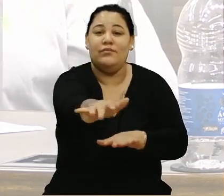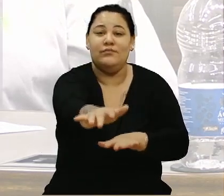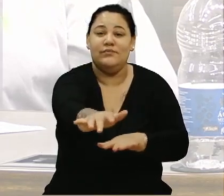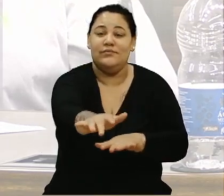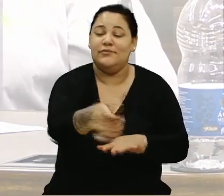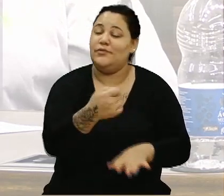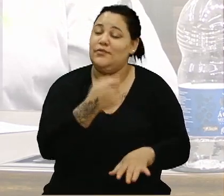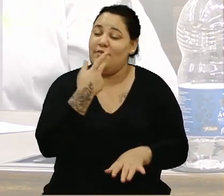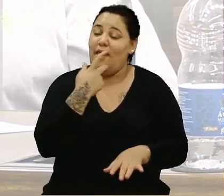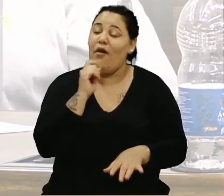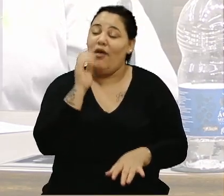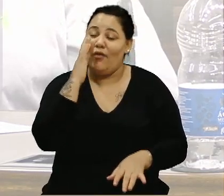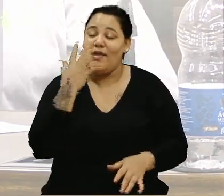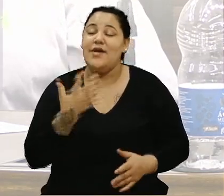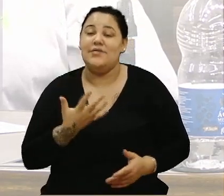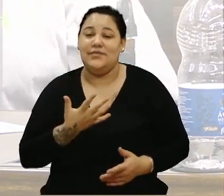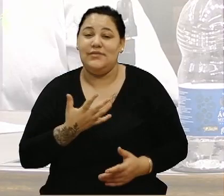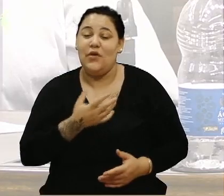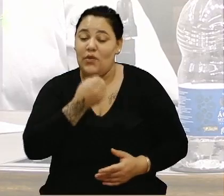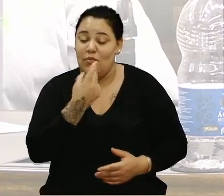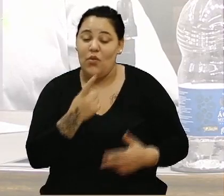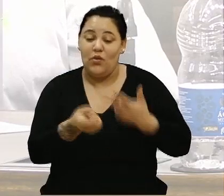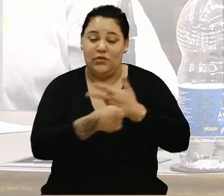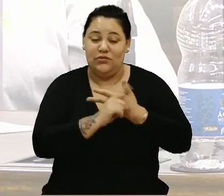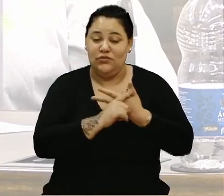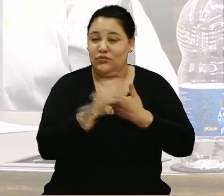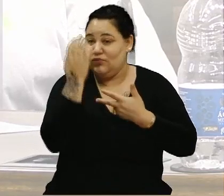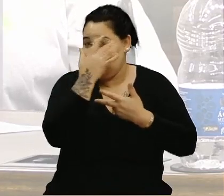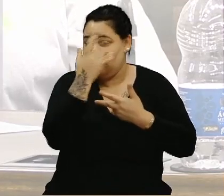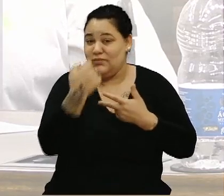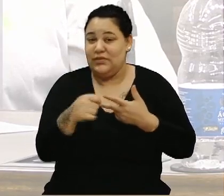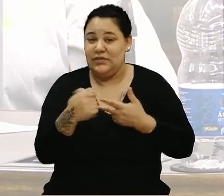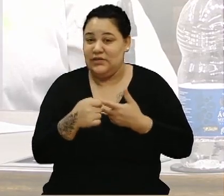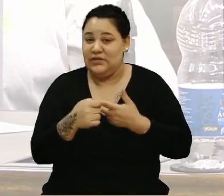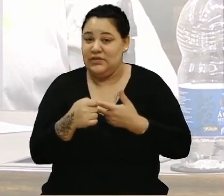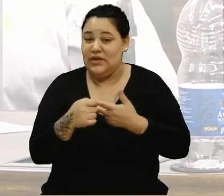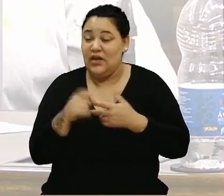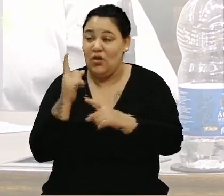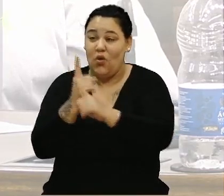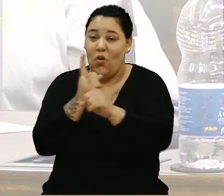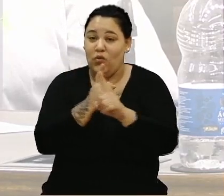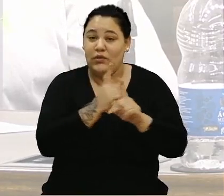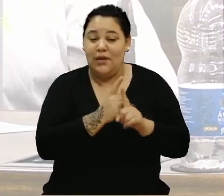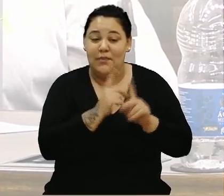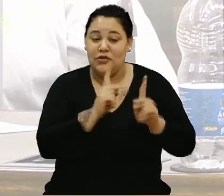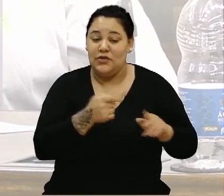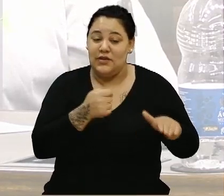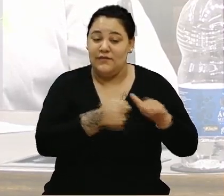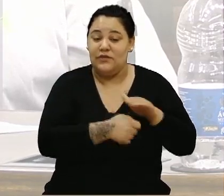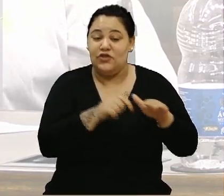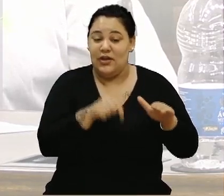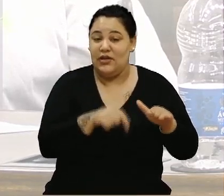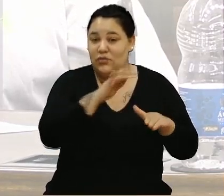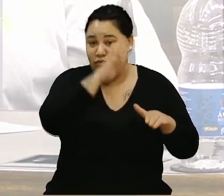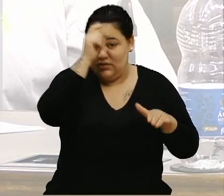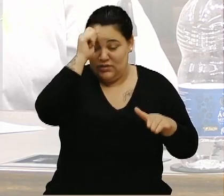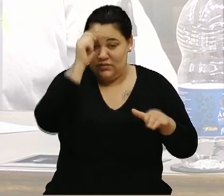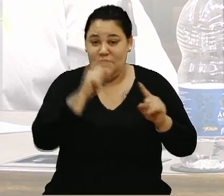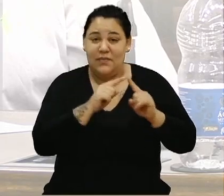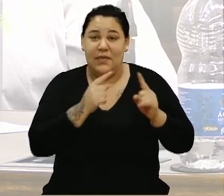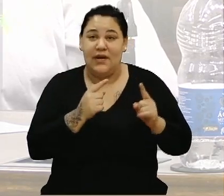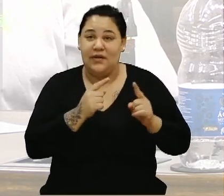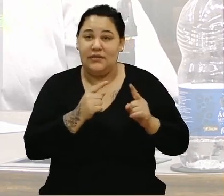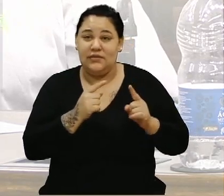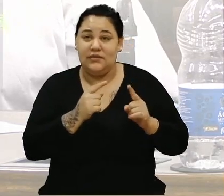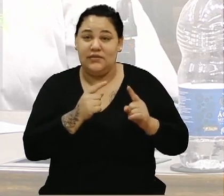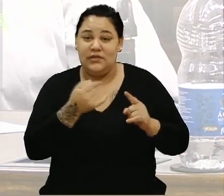o prefeito, o executivo, tem que captar investidores para o nosso município. Mas não é a todo custo que tem que captar. Se a gente